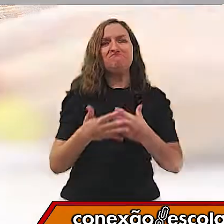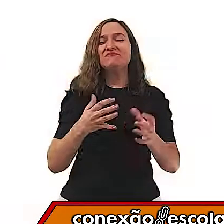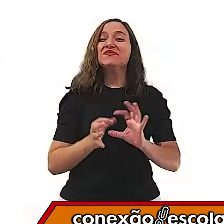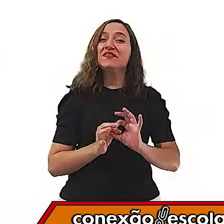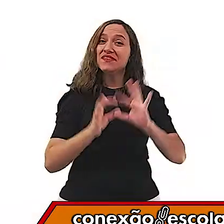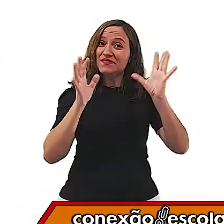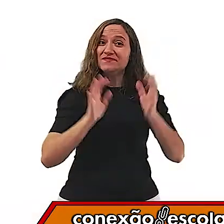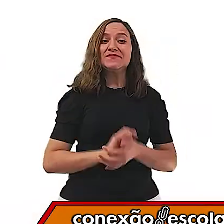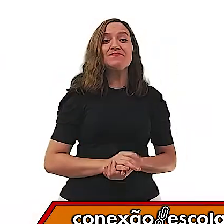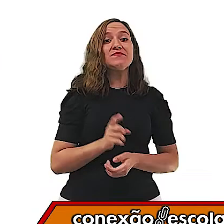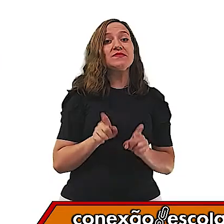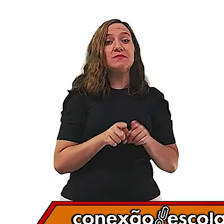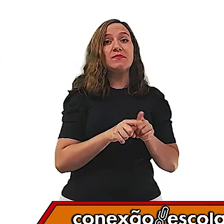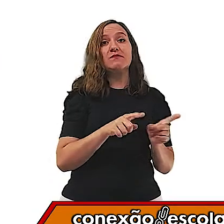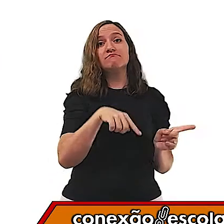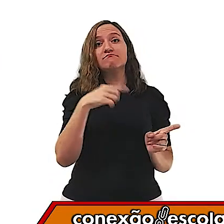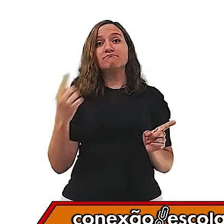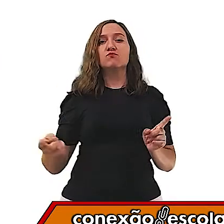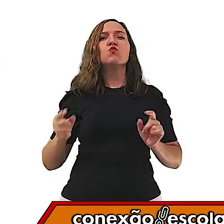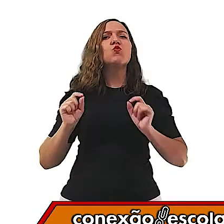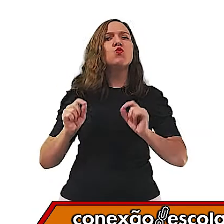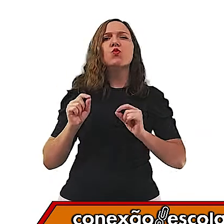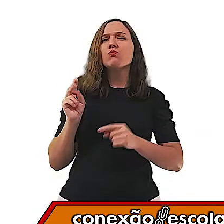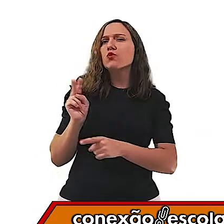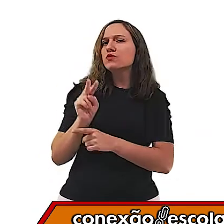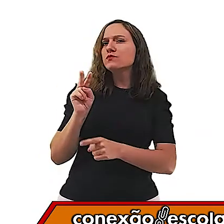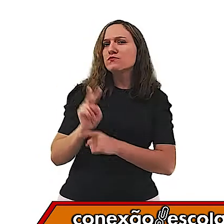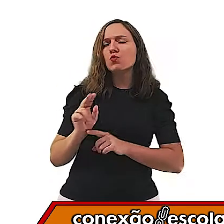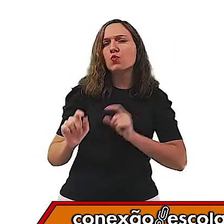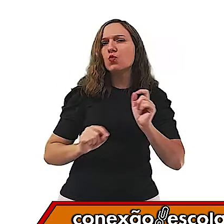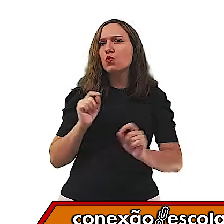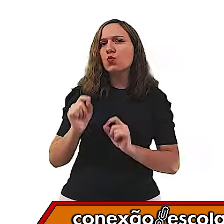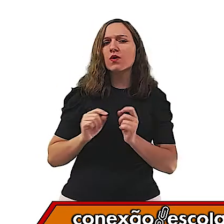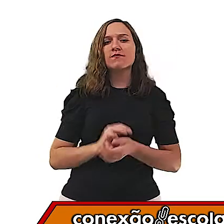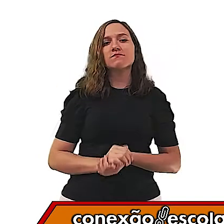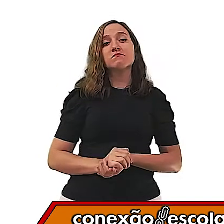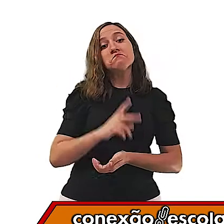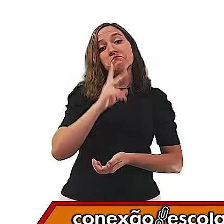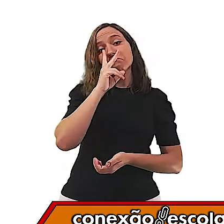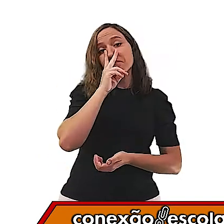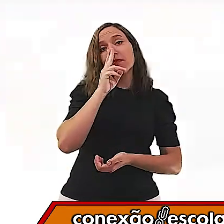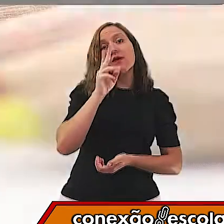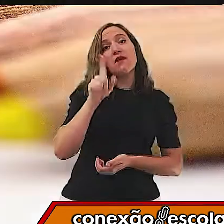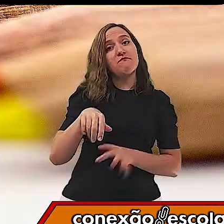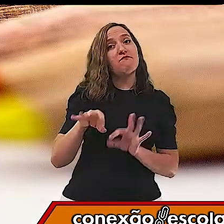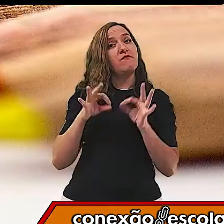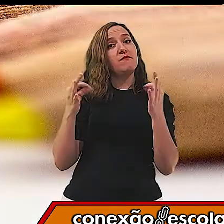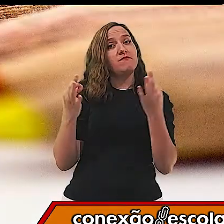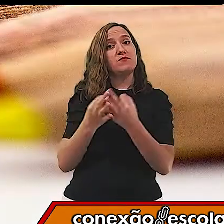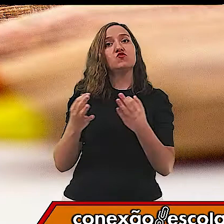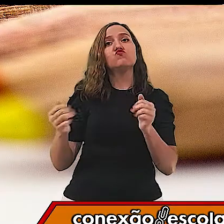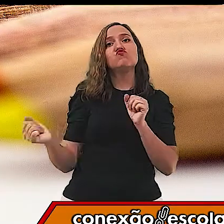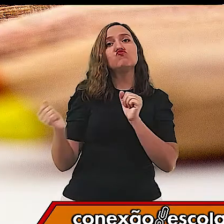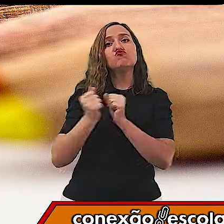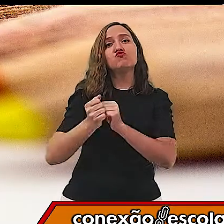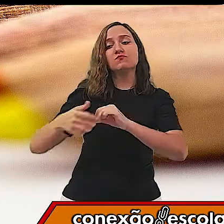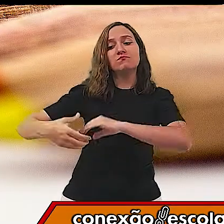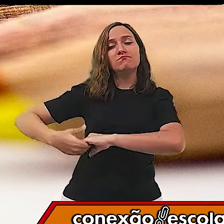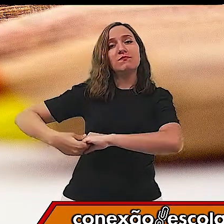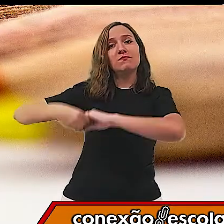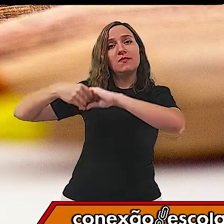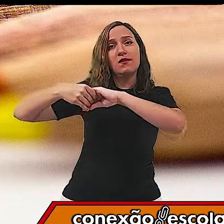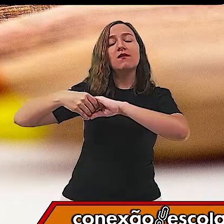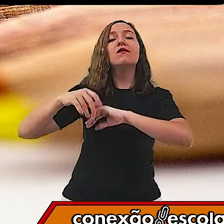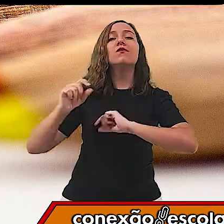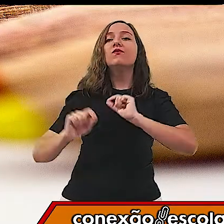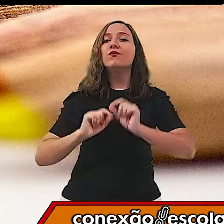outra criancinha, ela tem uma proteção. De quem? Provavelmente de alguém da família. A proteção quer dizer